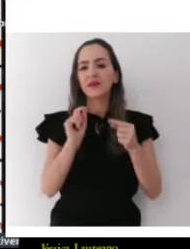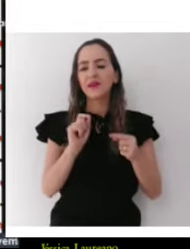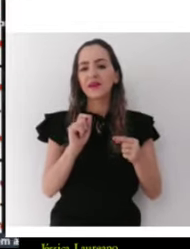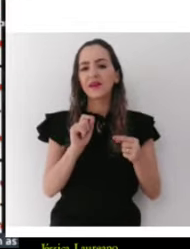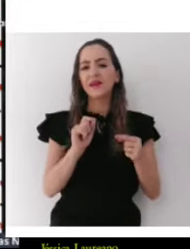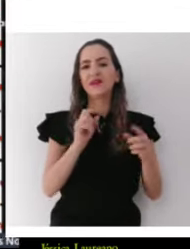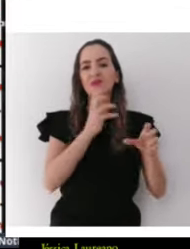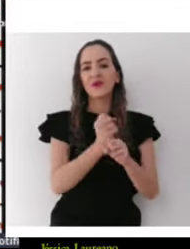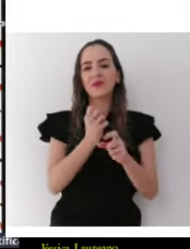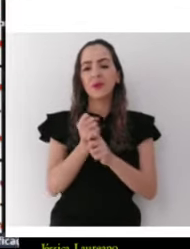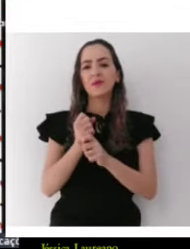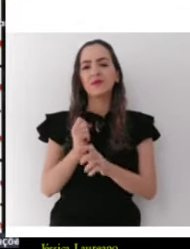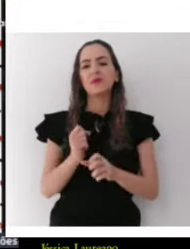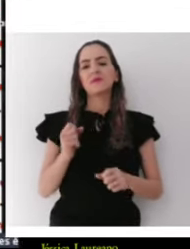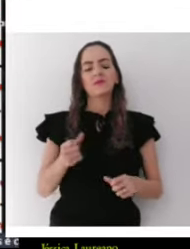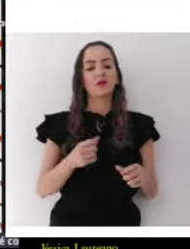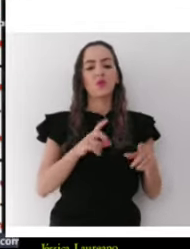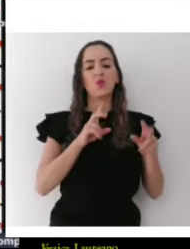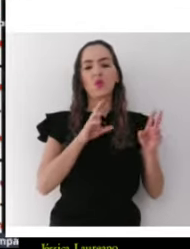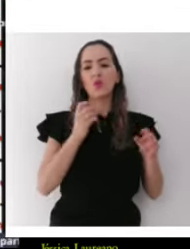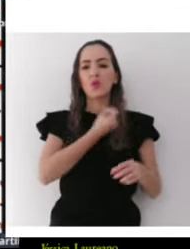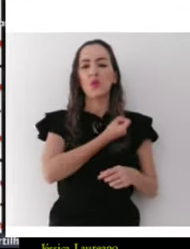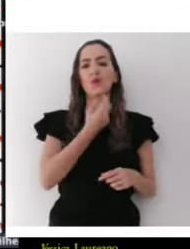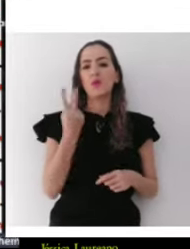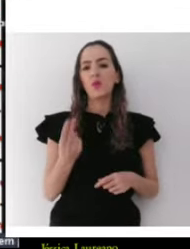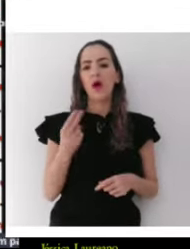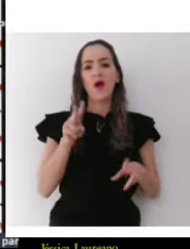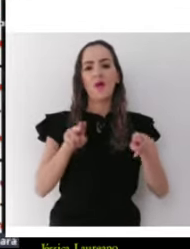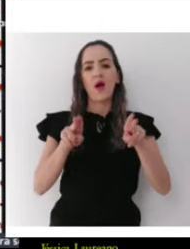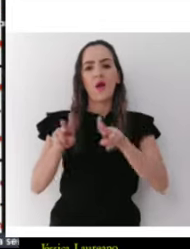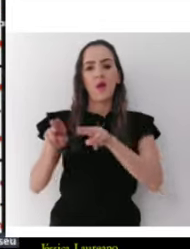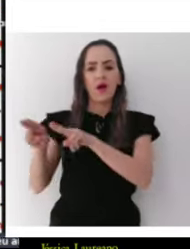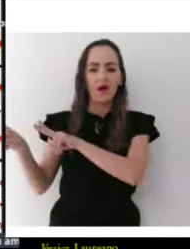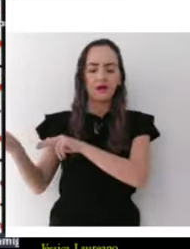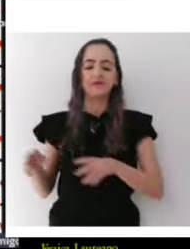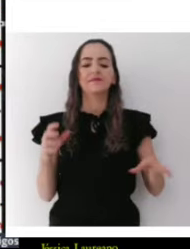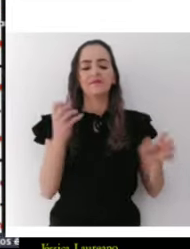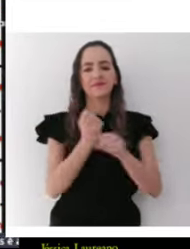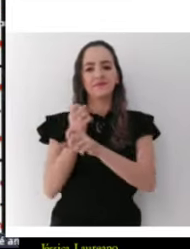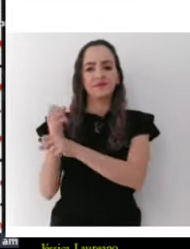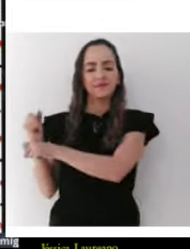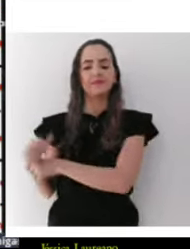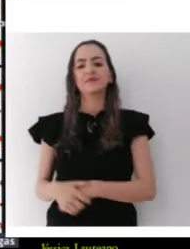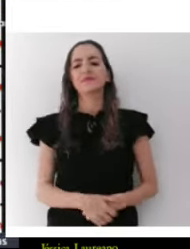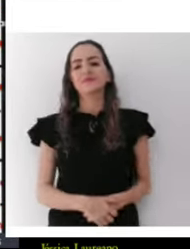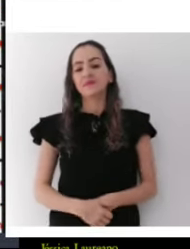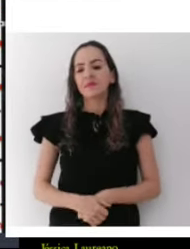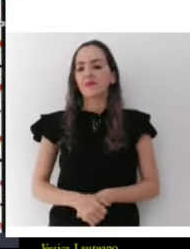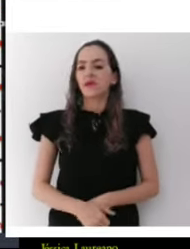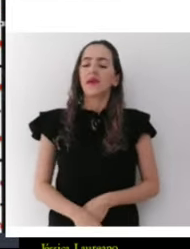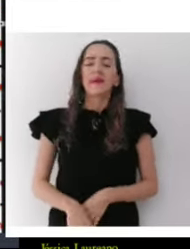das. Então, quando você vai somando de 6 em 6 em 6, você faz isso. Cara, e se eu quiser fazer usando subtrações